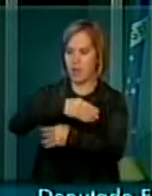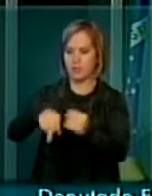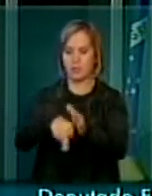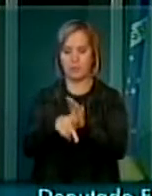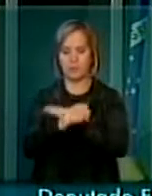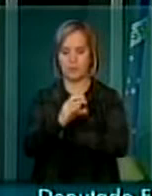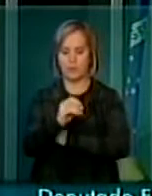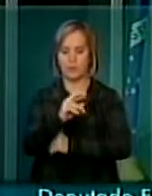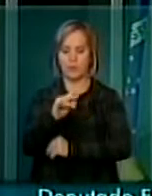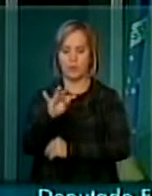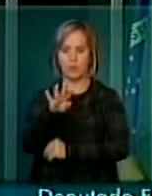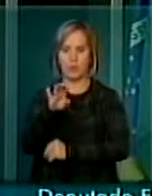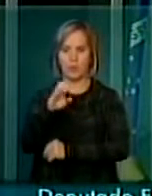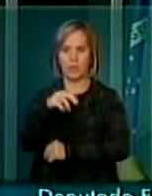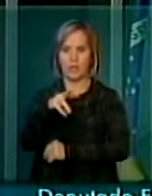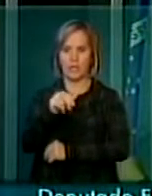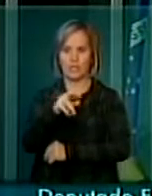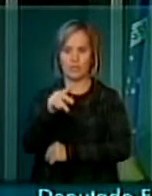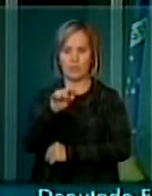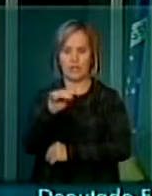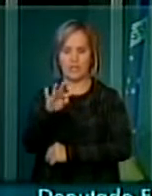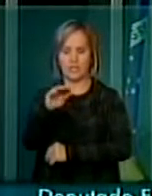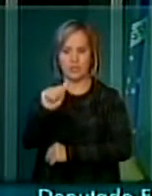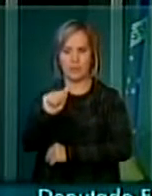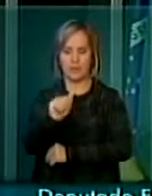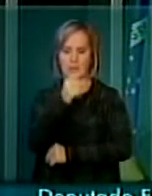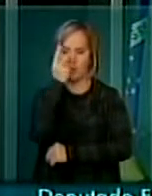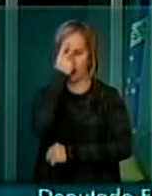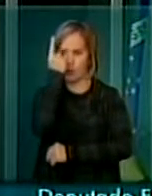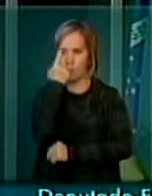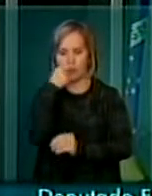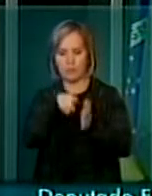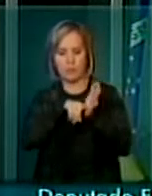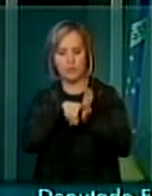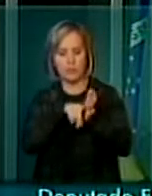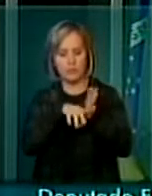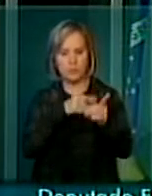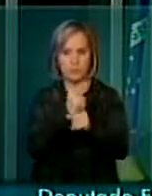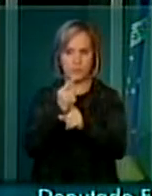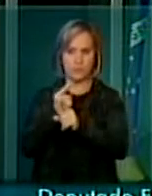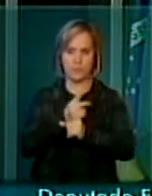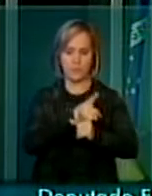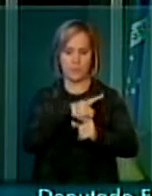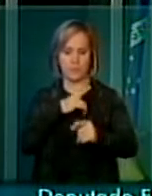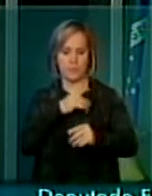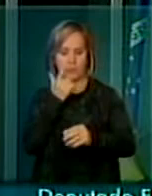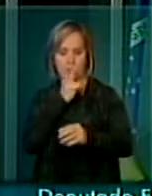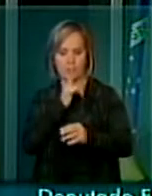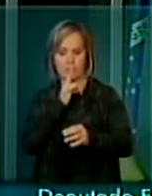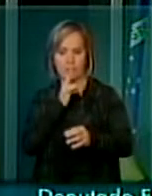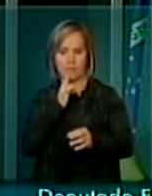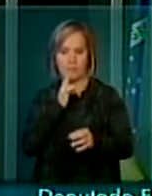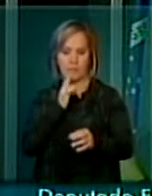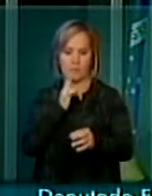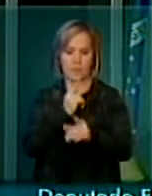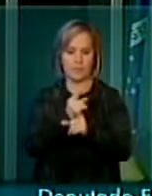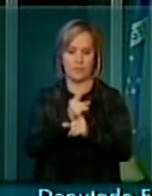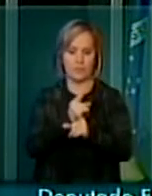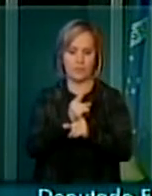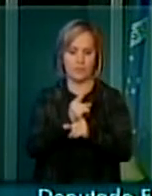afirmou Esteve Ritual, um dos autores das pesquisas. Segundo ele, o fluxo é o mais rápido.